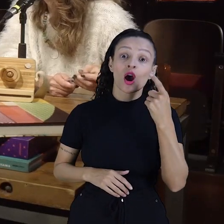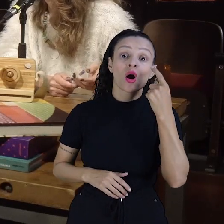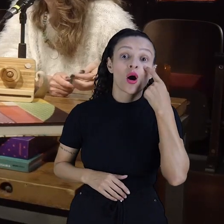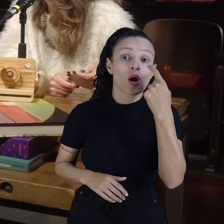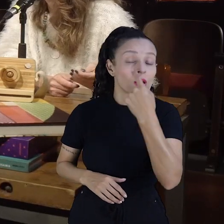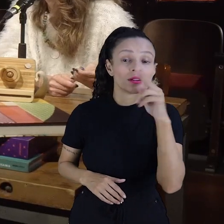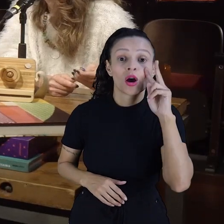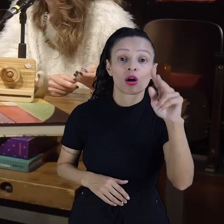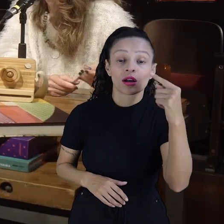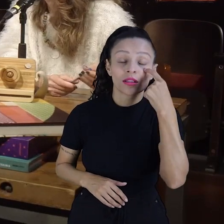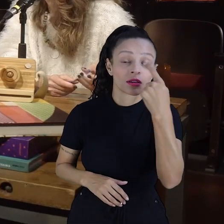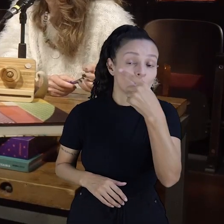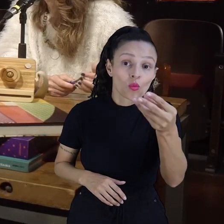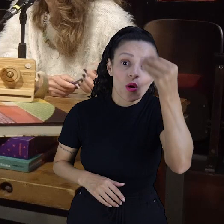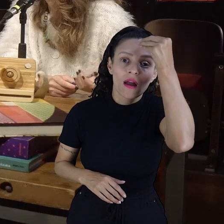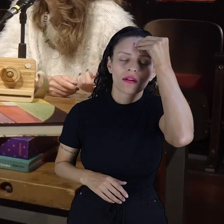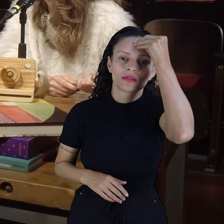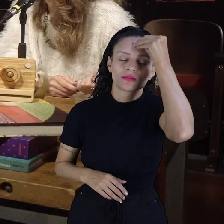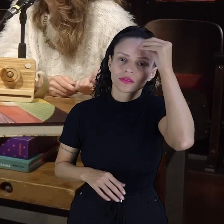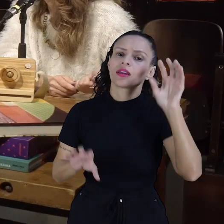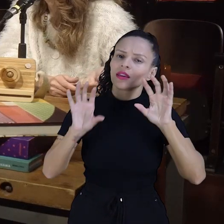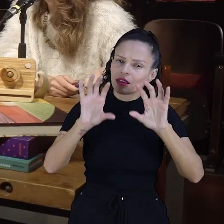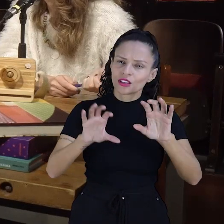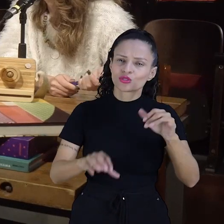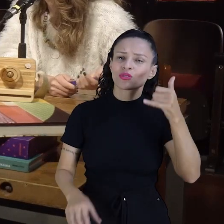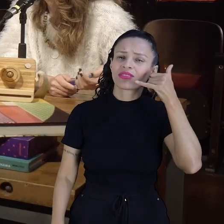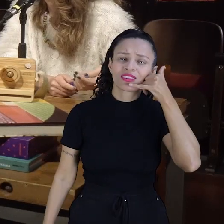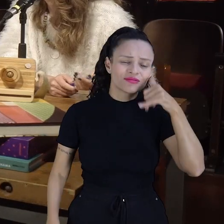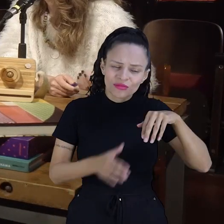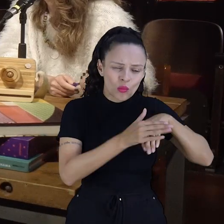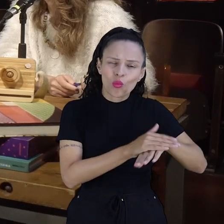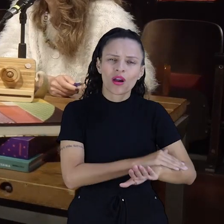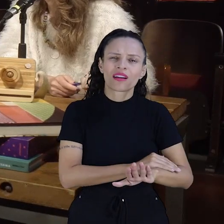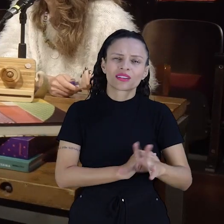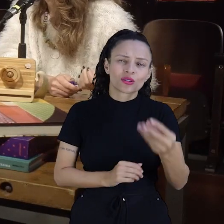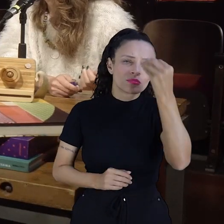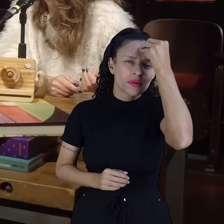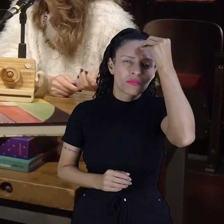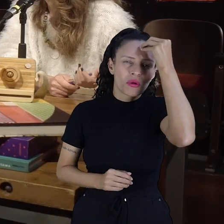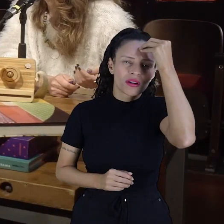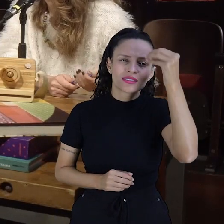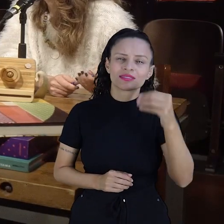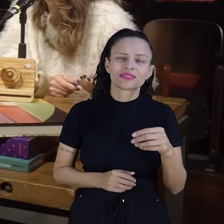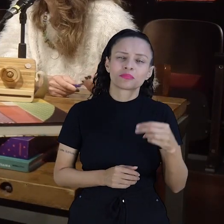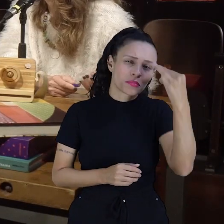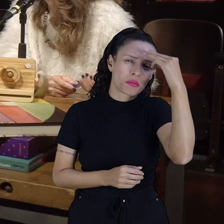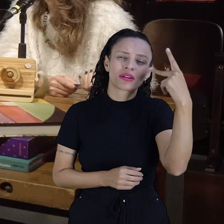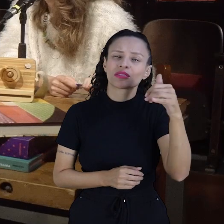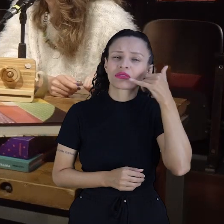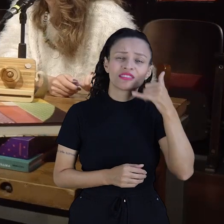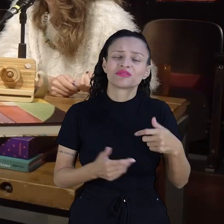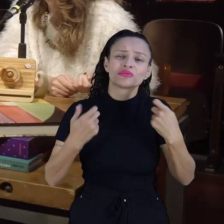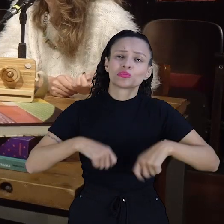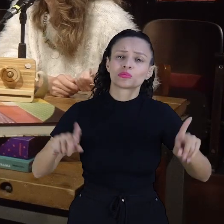os olhos, guarde para a tua memória. Isso que fica no telefone, ocupa a tua memória do telefone, é